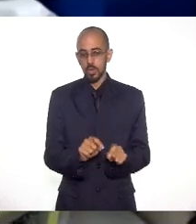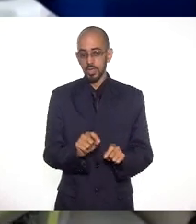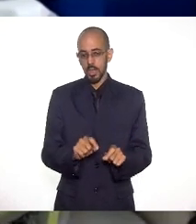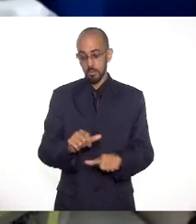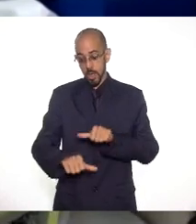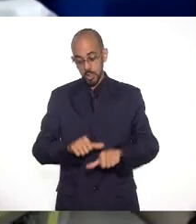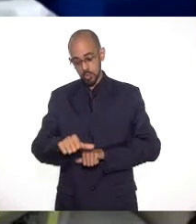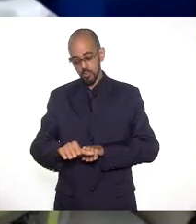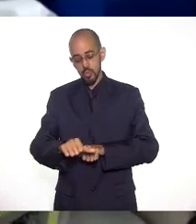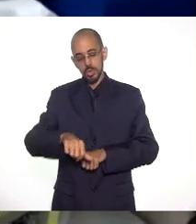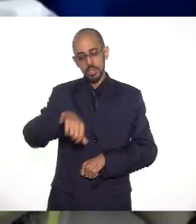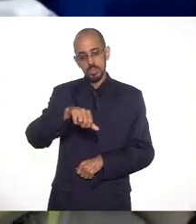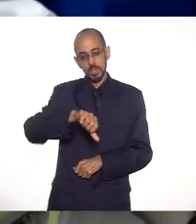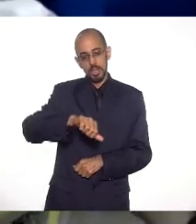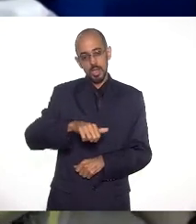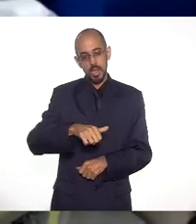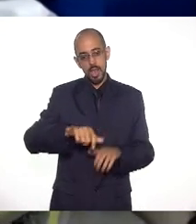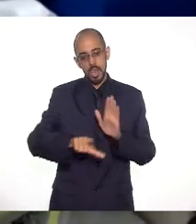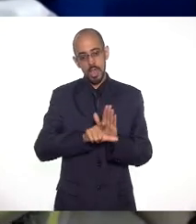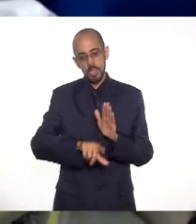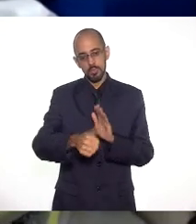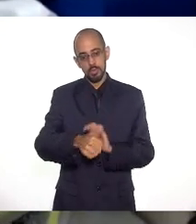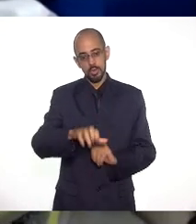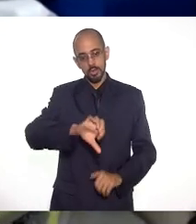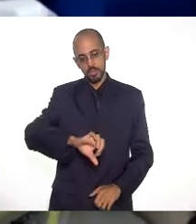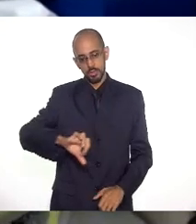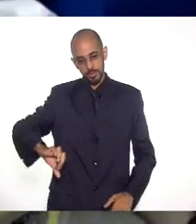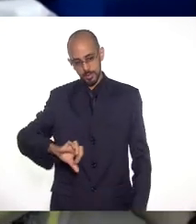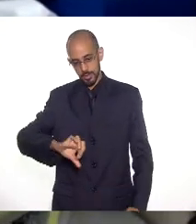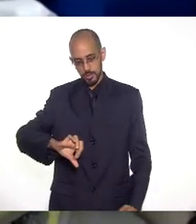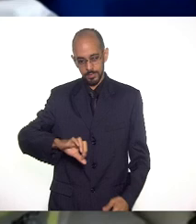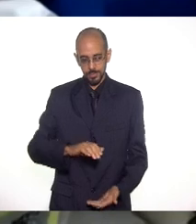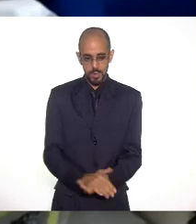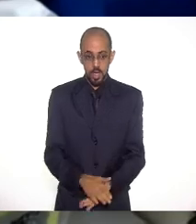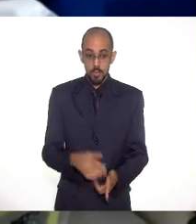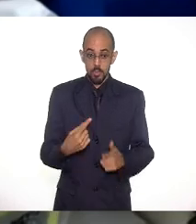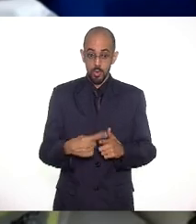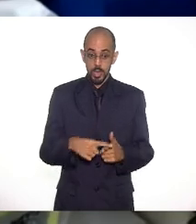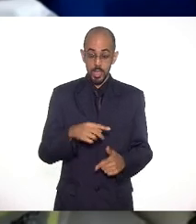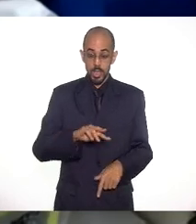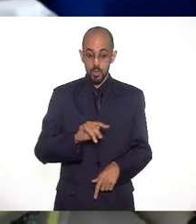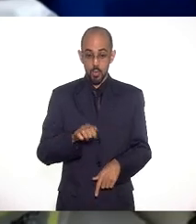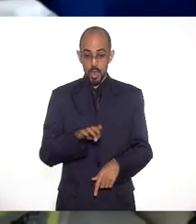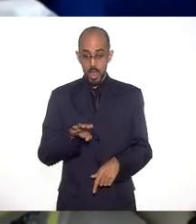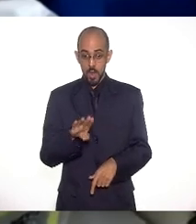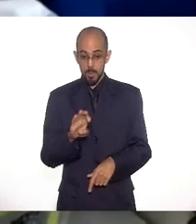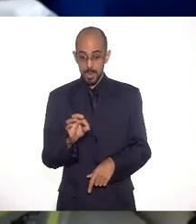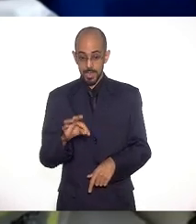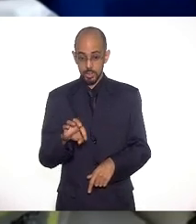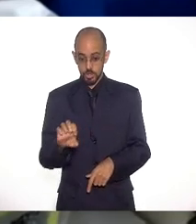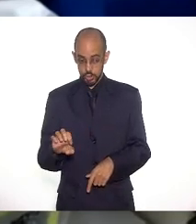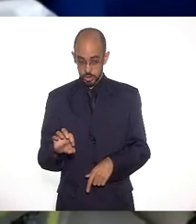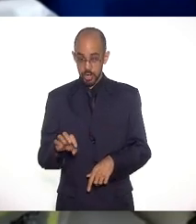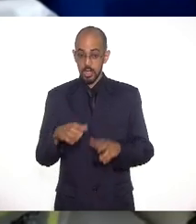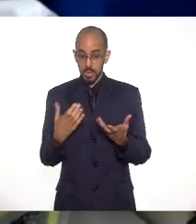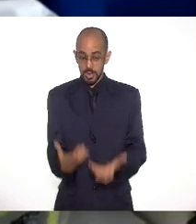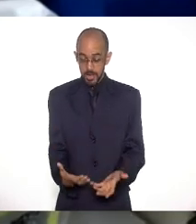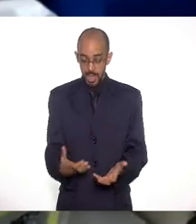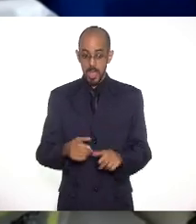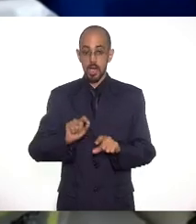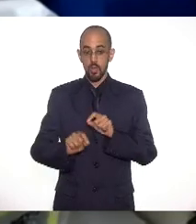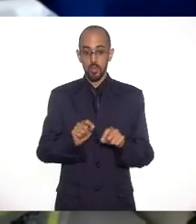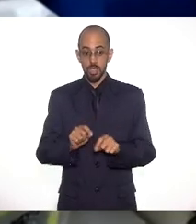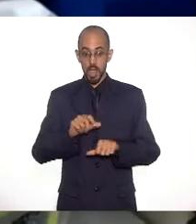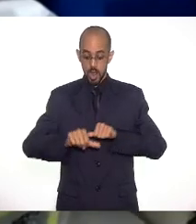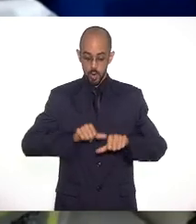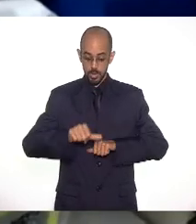essa for a nossa intenção. Porque claramente é o seguinte... O Elbert quer emendar, quer alterar a lei de 99, que, por sua vez, já foi